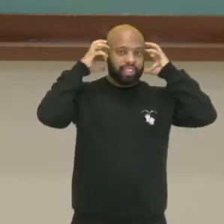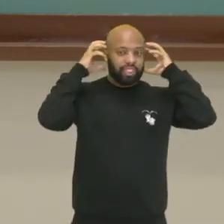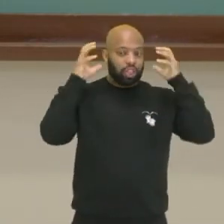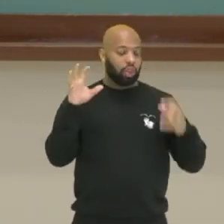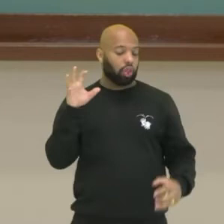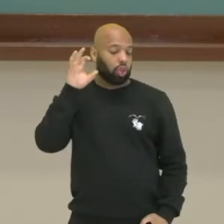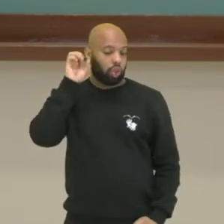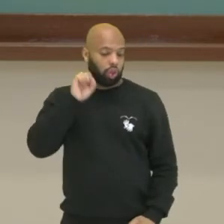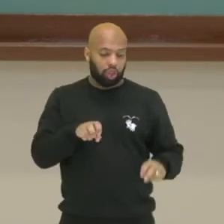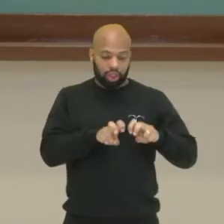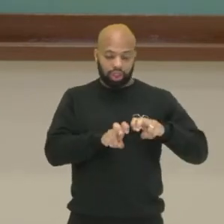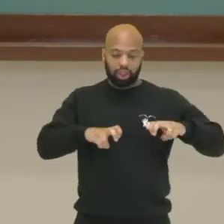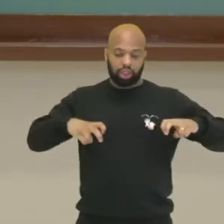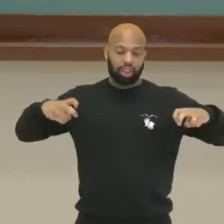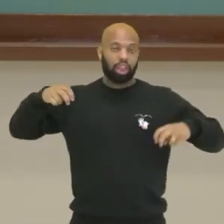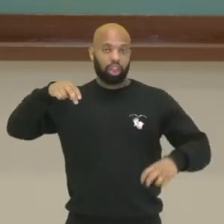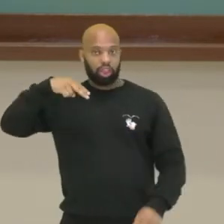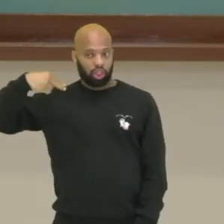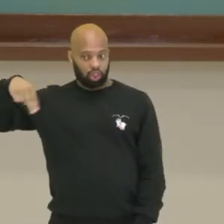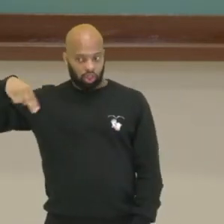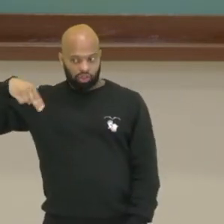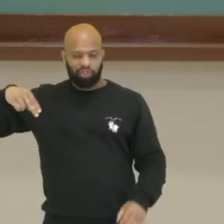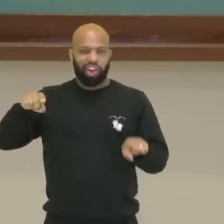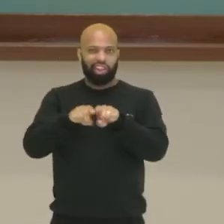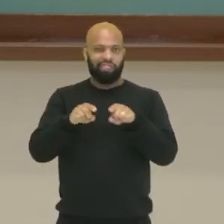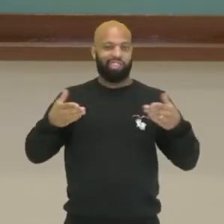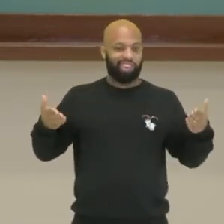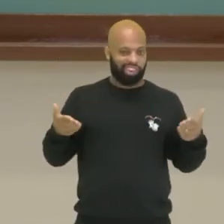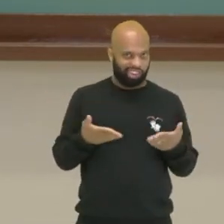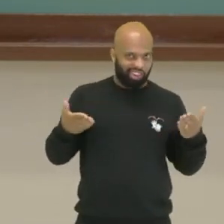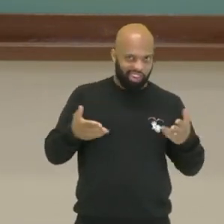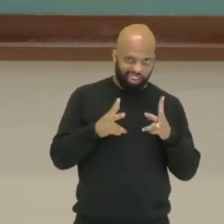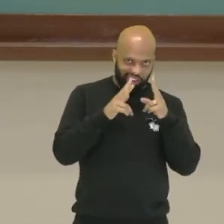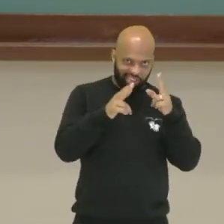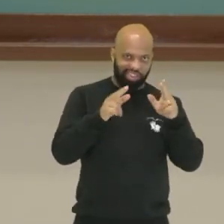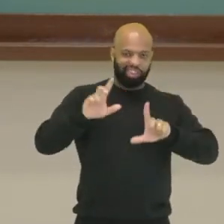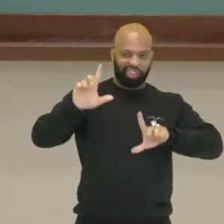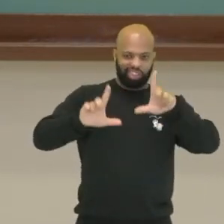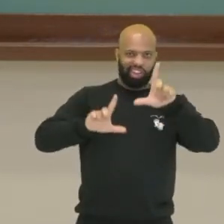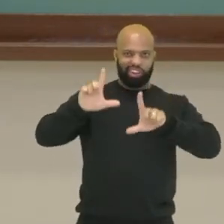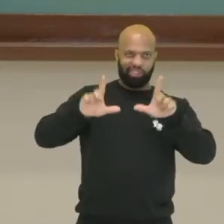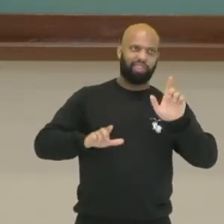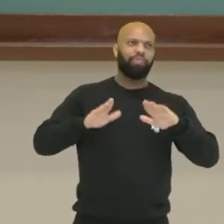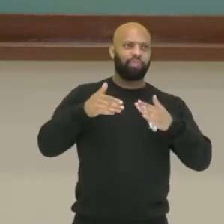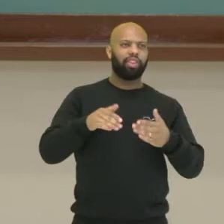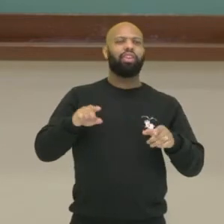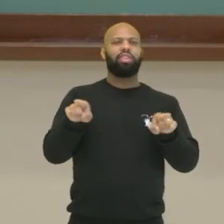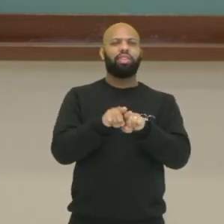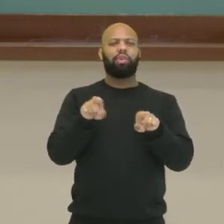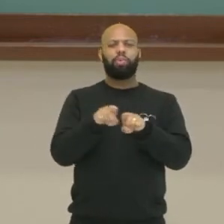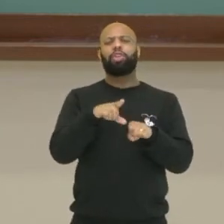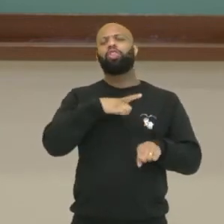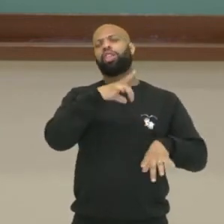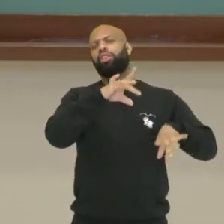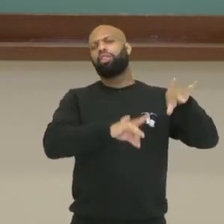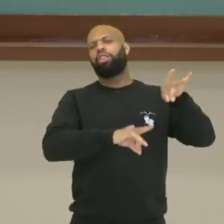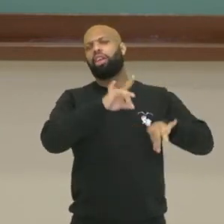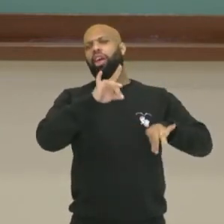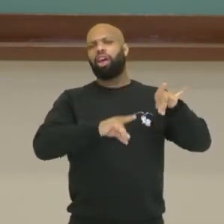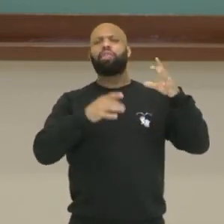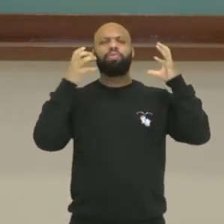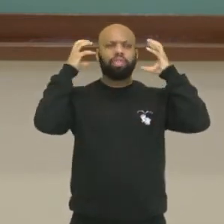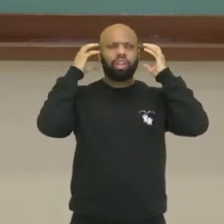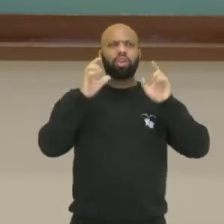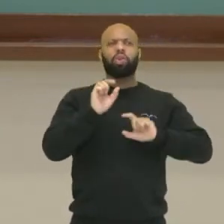ouvir radionovela? Será que no Brasil era comum transmitir radioteatro? O que é a